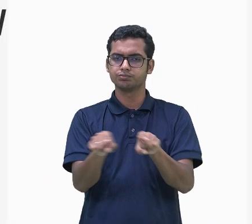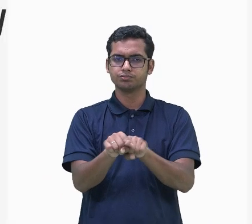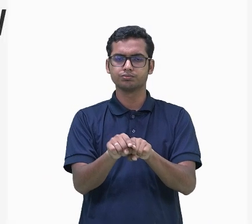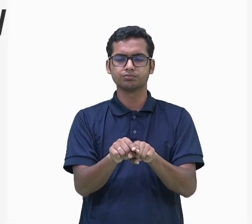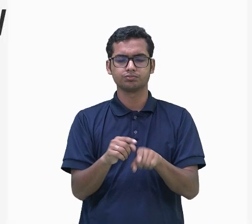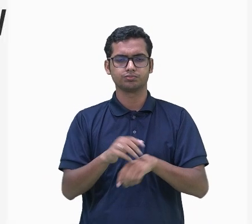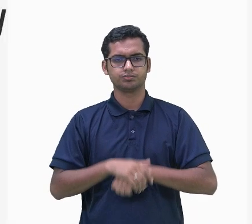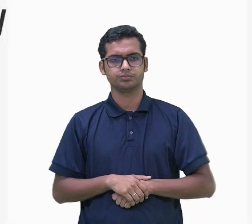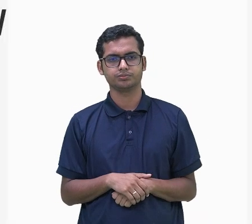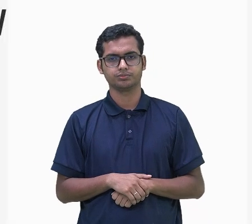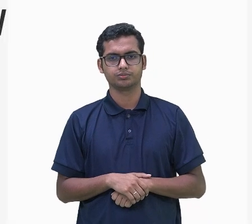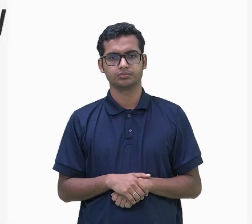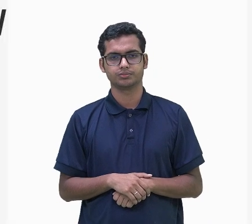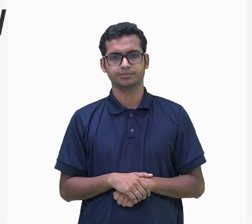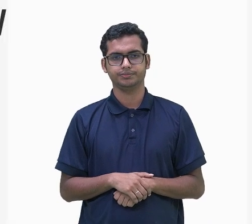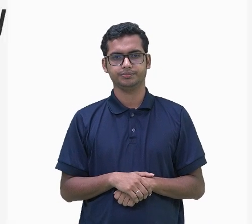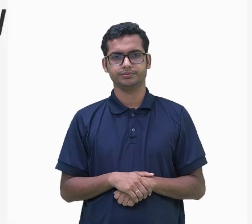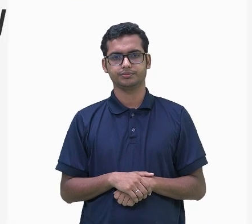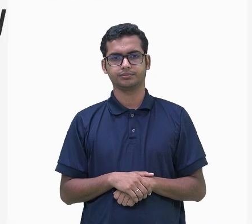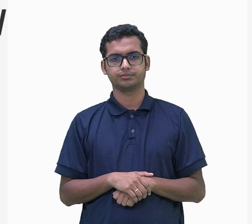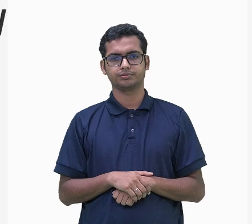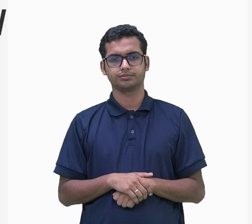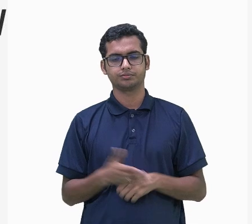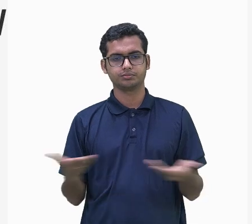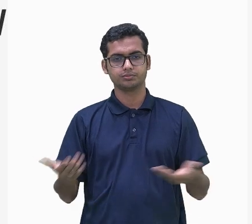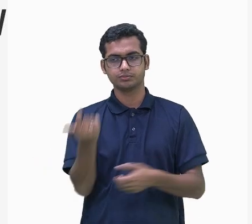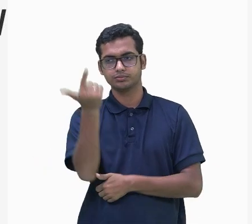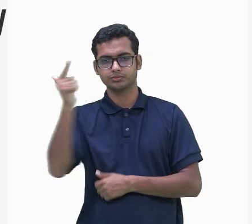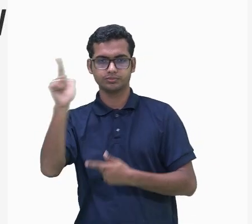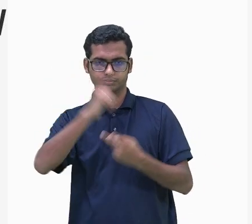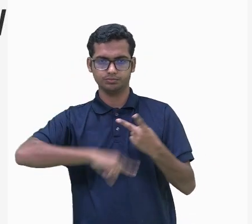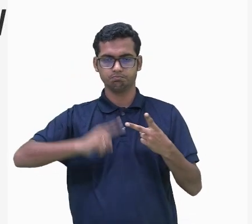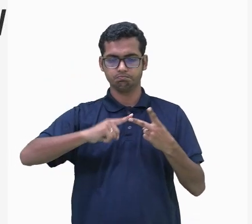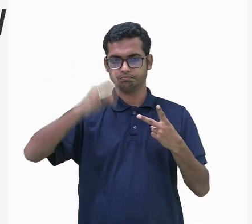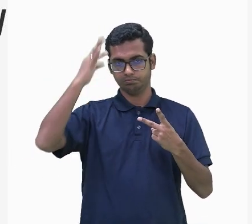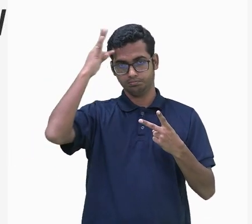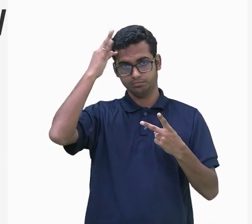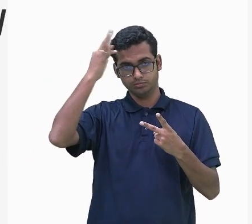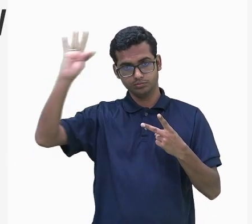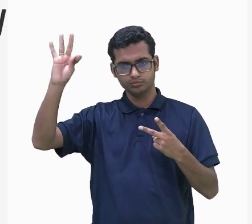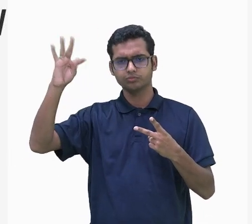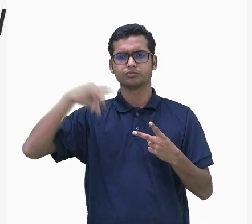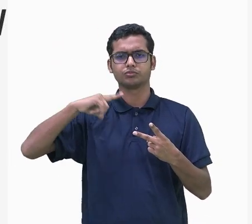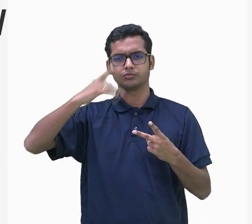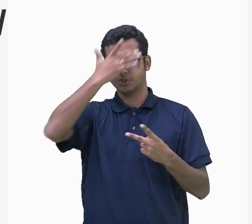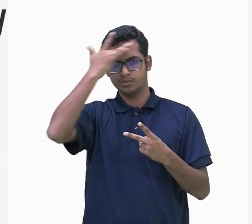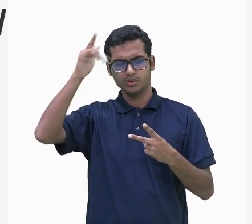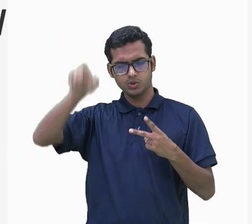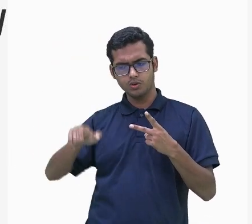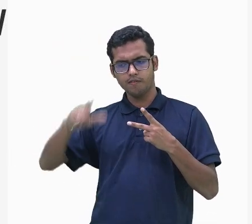Segundo teórico que a gente vai apresentar para vocês é o Jacques Bossuet. Jacques Bossuet,